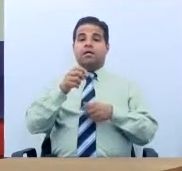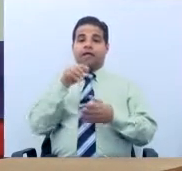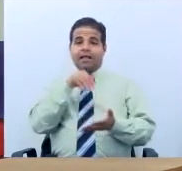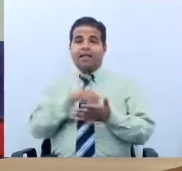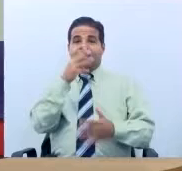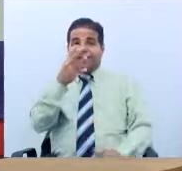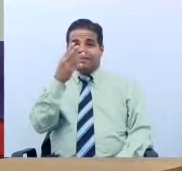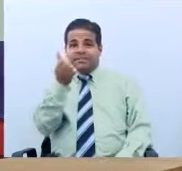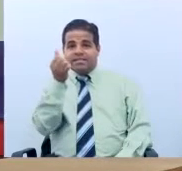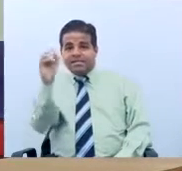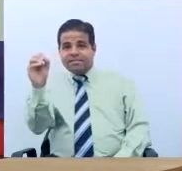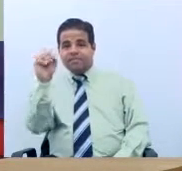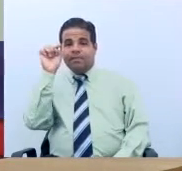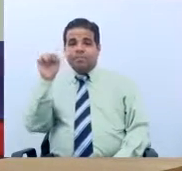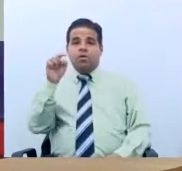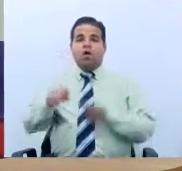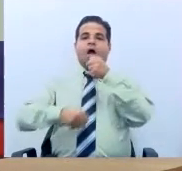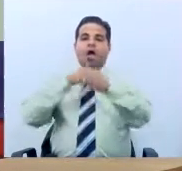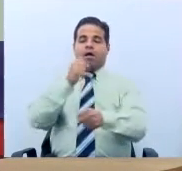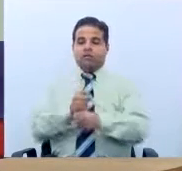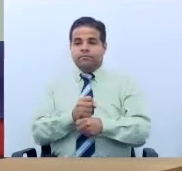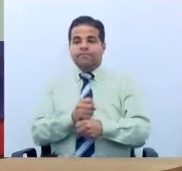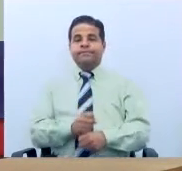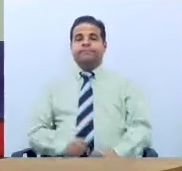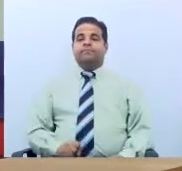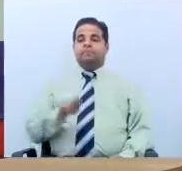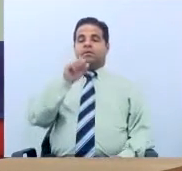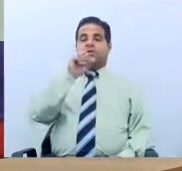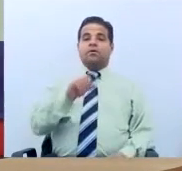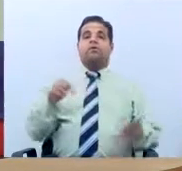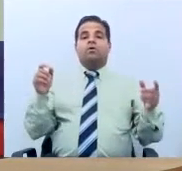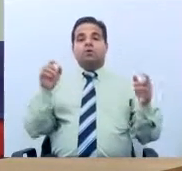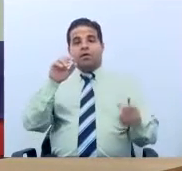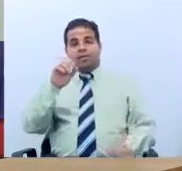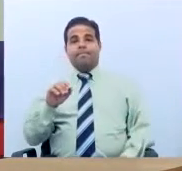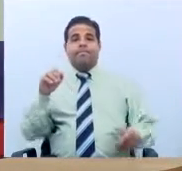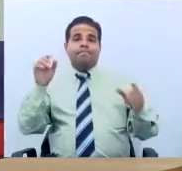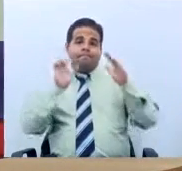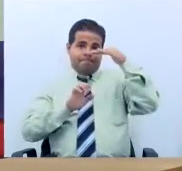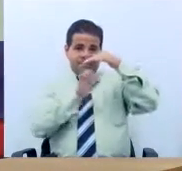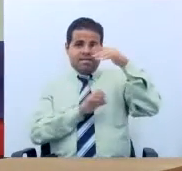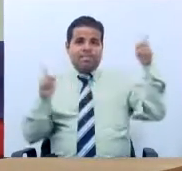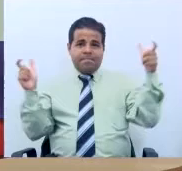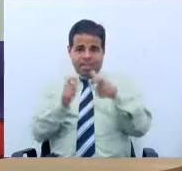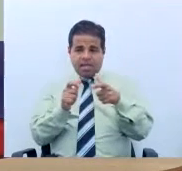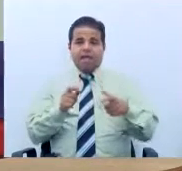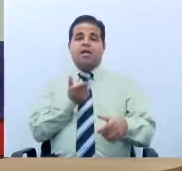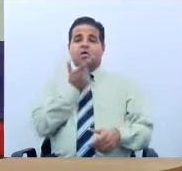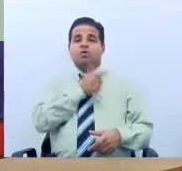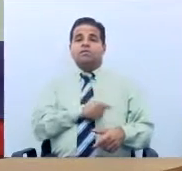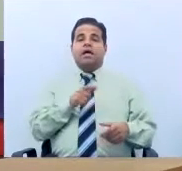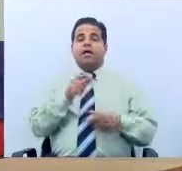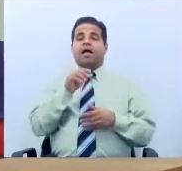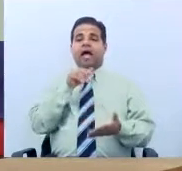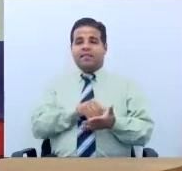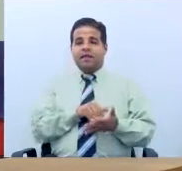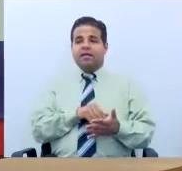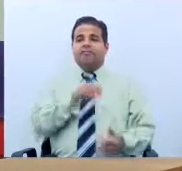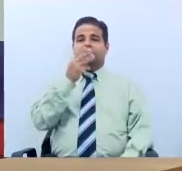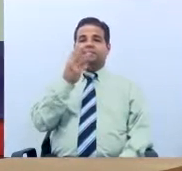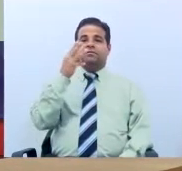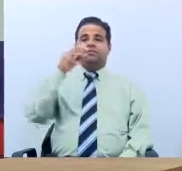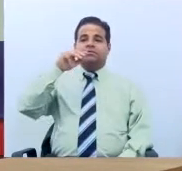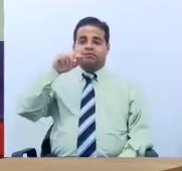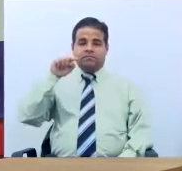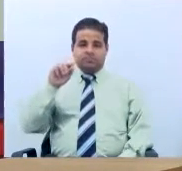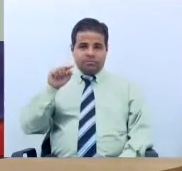360 mil ano. E o EPP, que é a empresa pequeno porte, é aquela empresa que fatura até 3